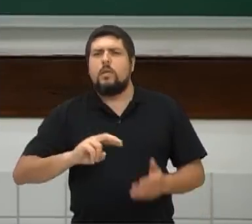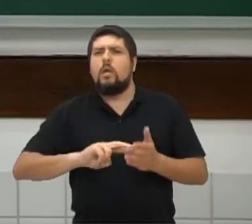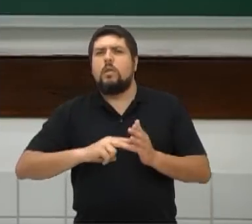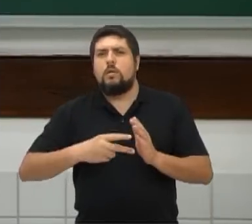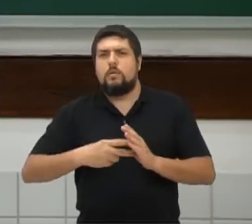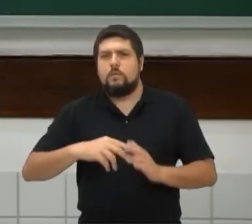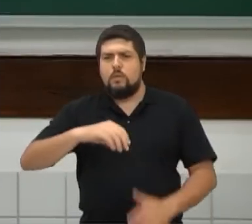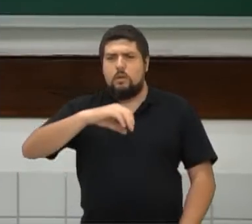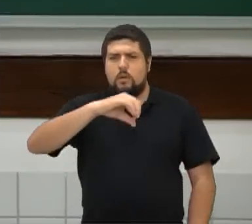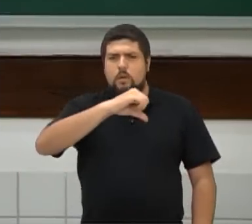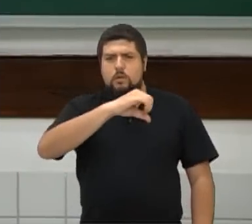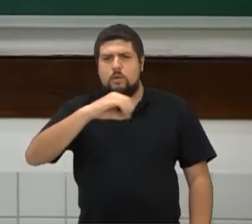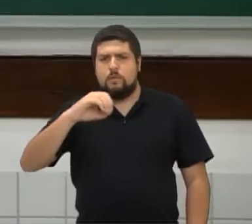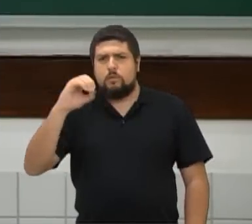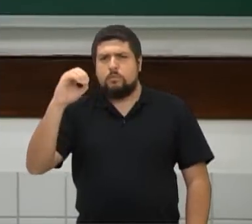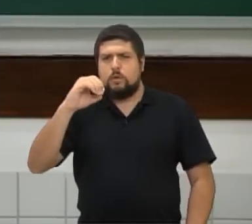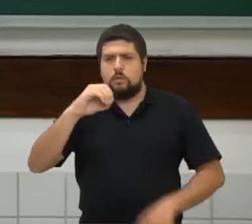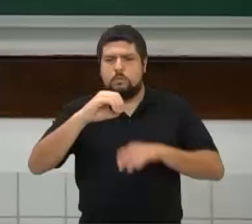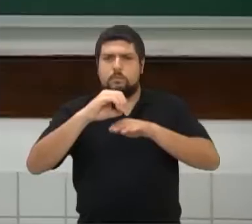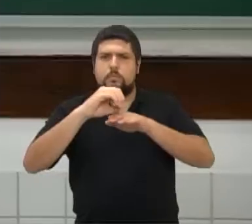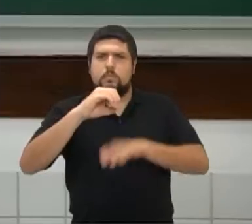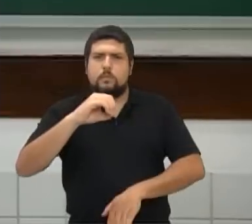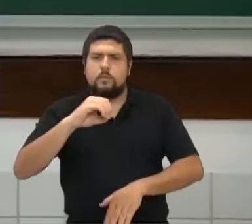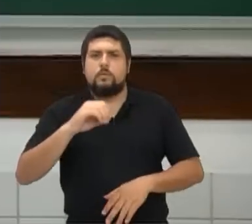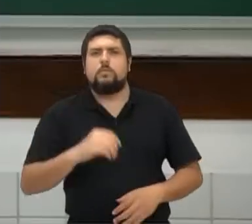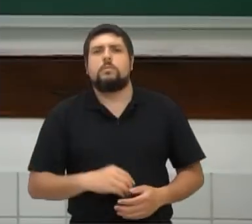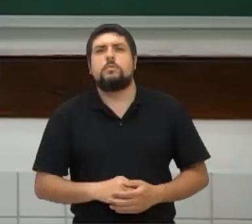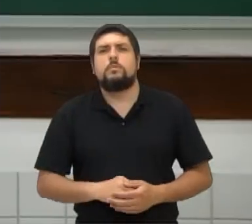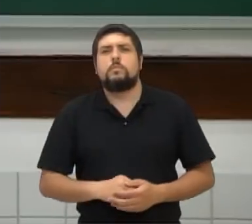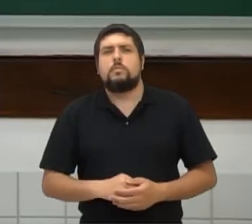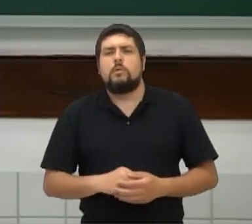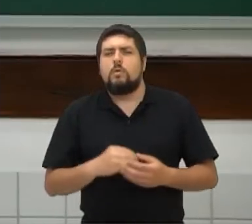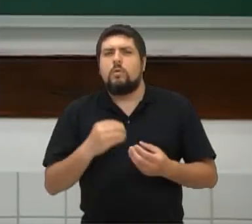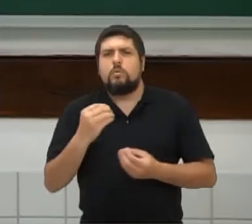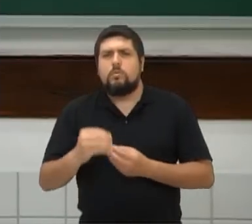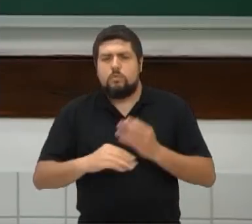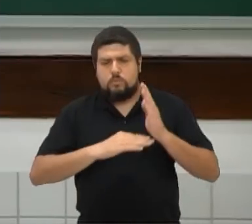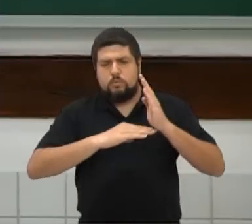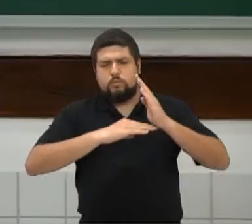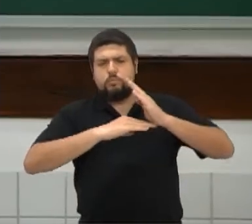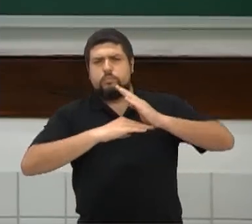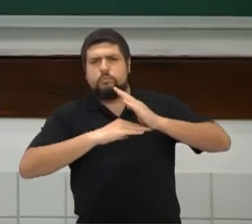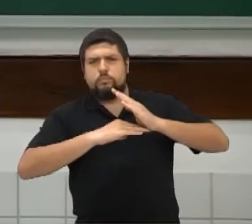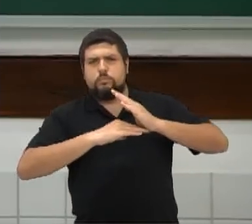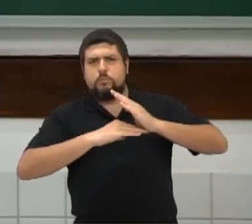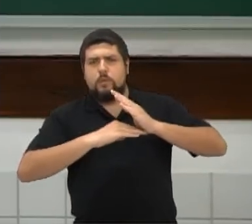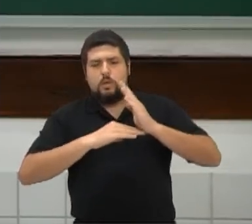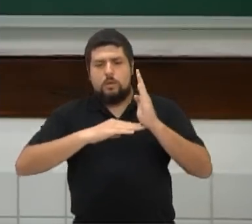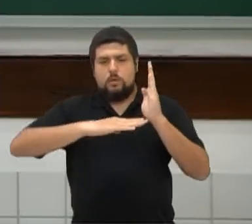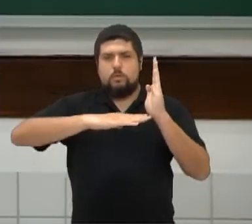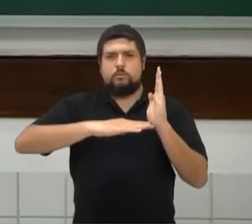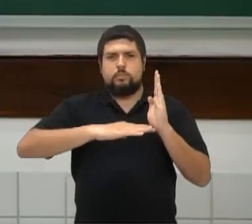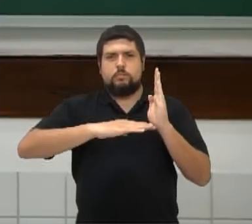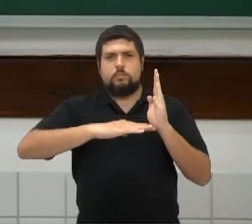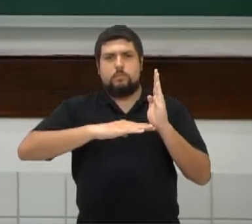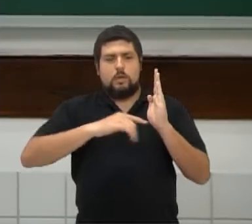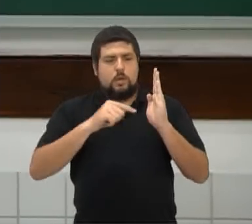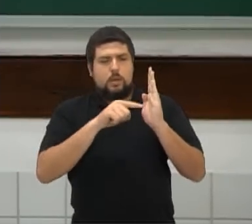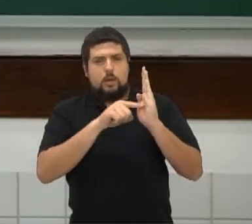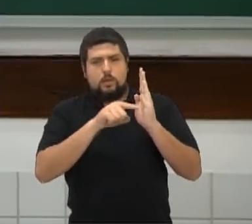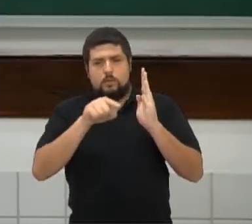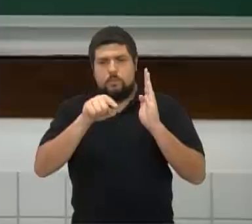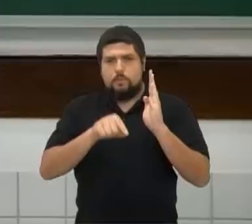90 graus. Então, todo ângulo menor que 90 graus eu chamo de ângulo